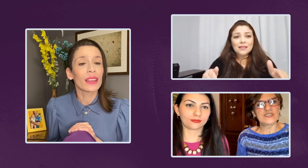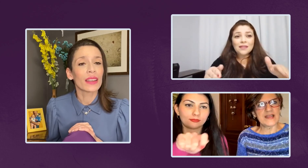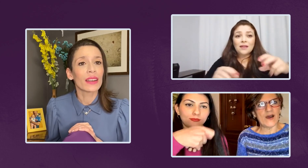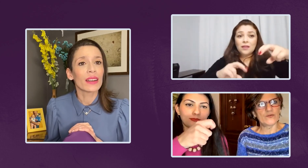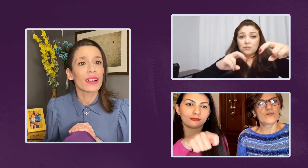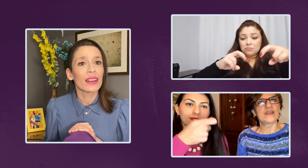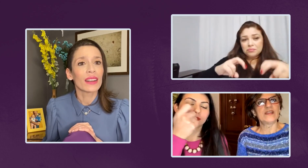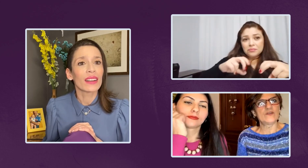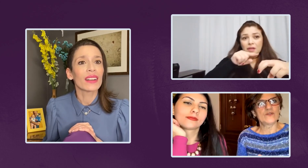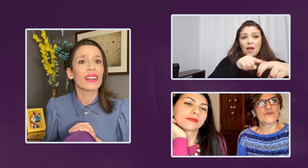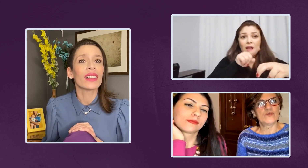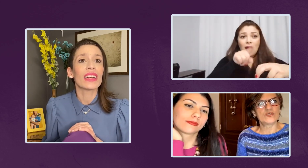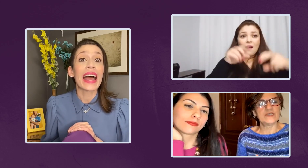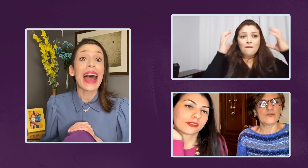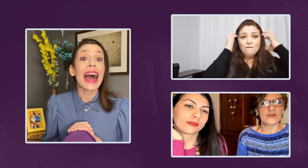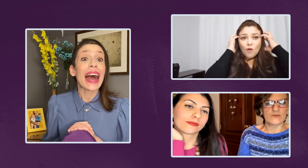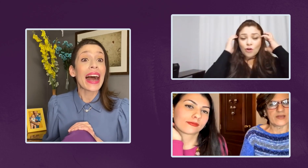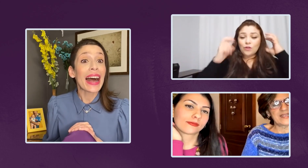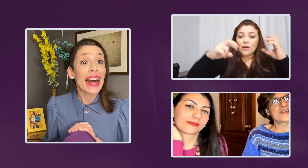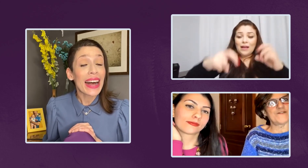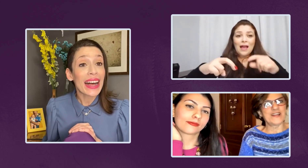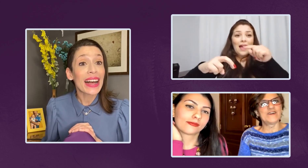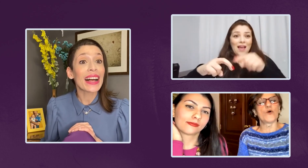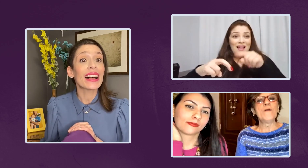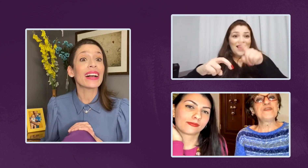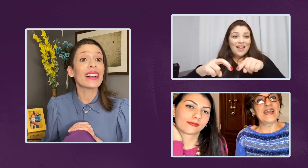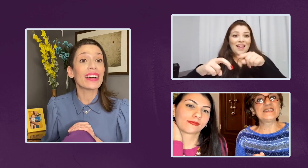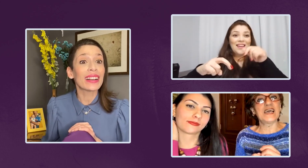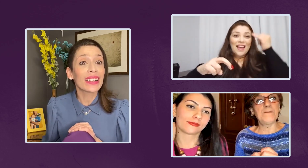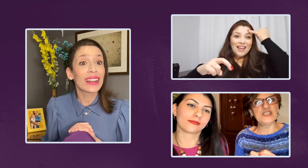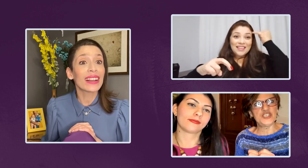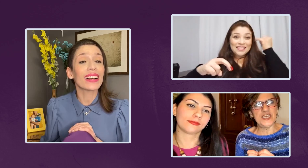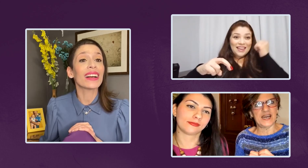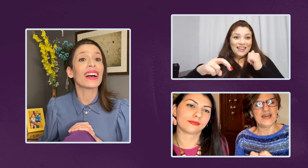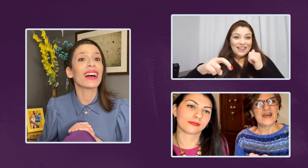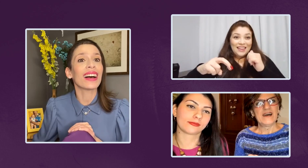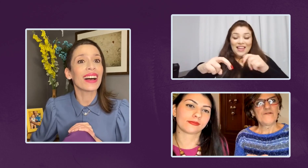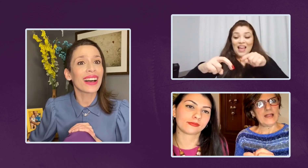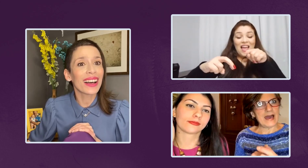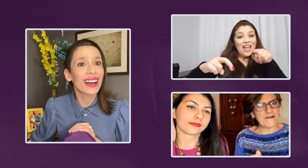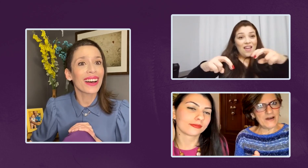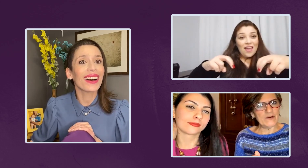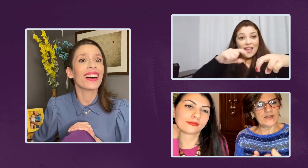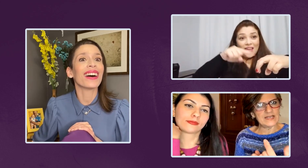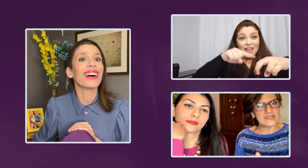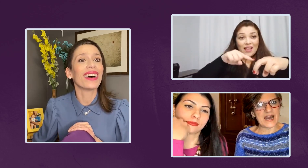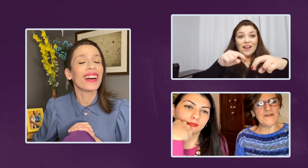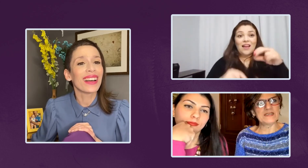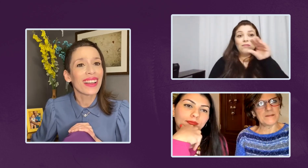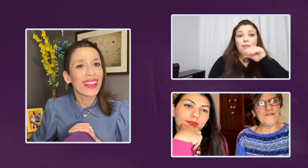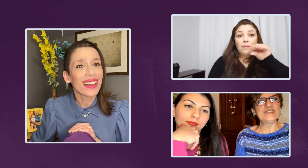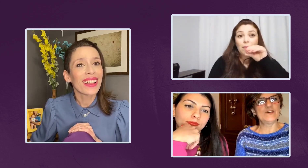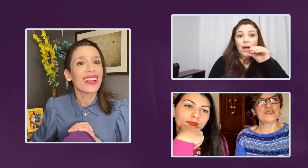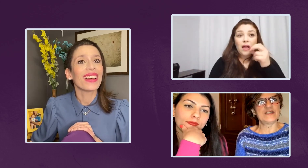o sinal do que ela estava falando. E a Isa repetia, falava, oralizava,